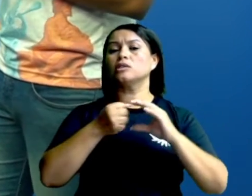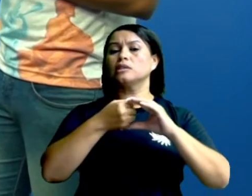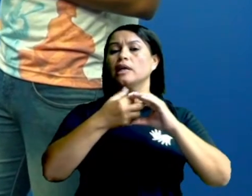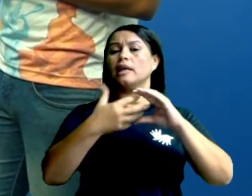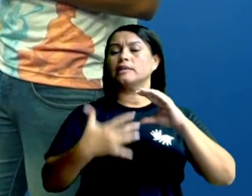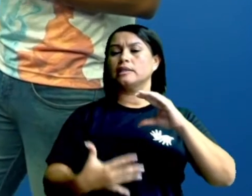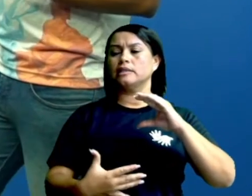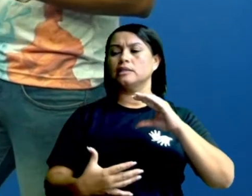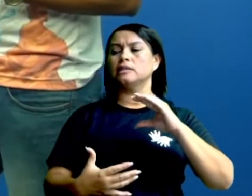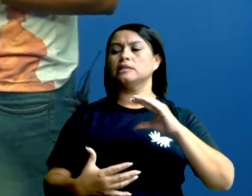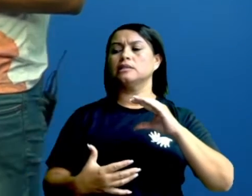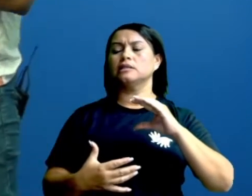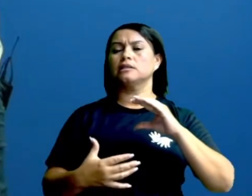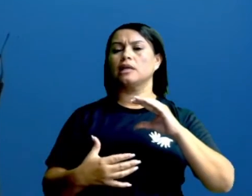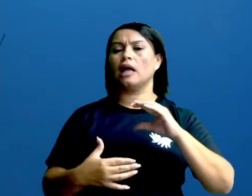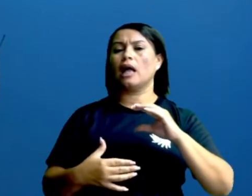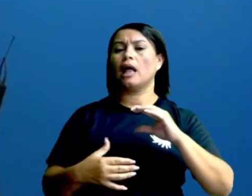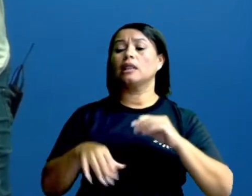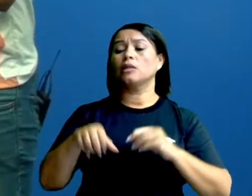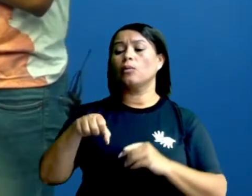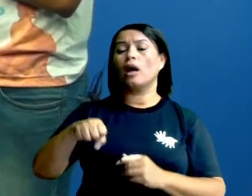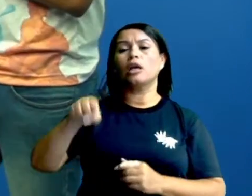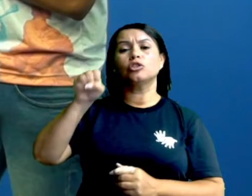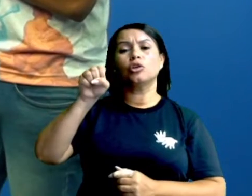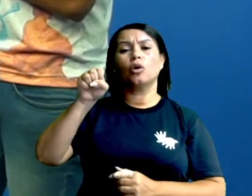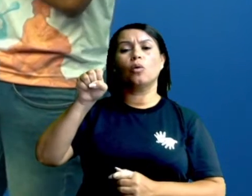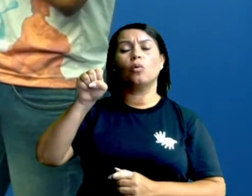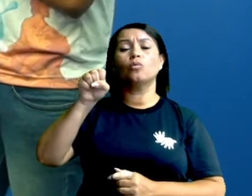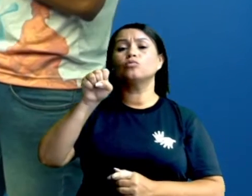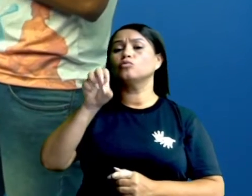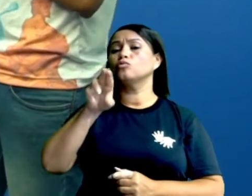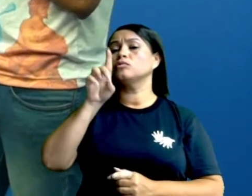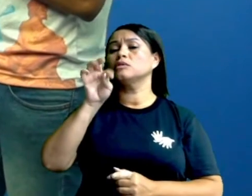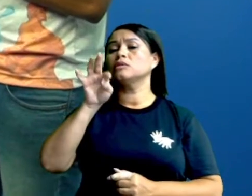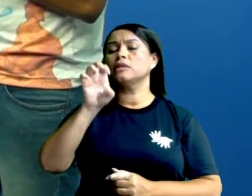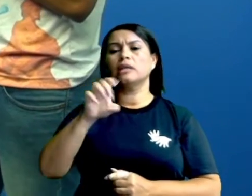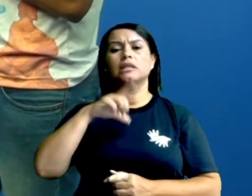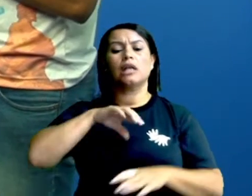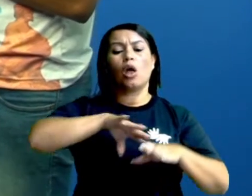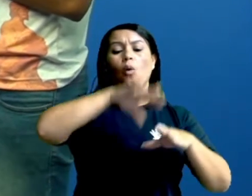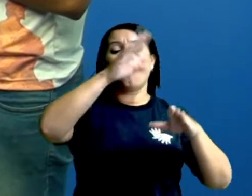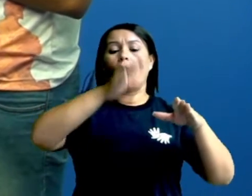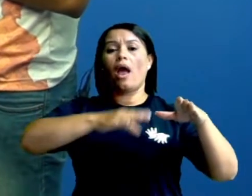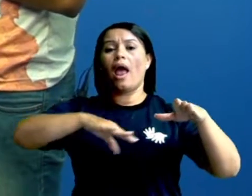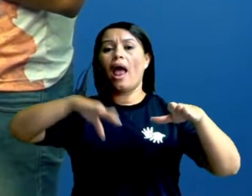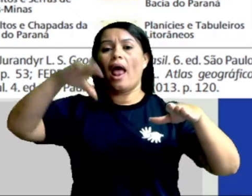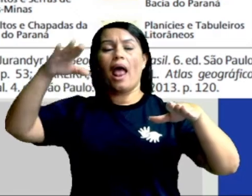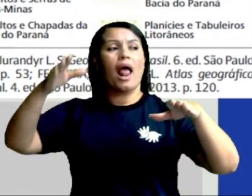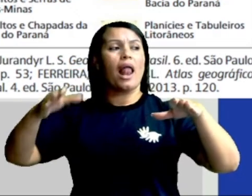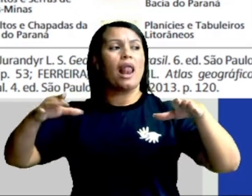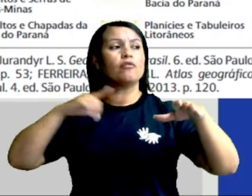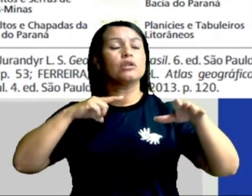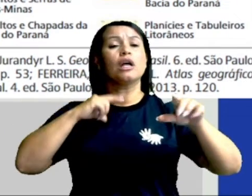paisagens da região sudeste, destaca-se logicamente o relevo. As elevações do terreno nessa porção do território